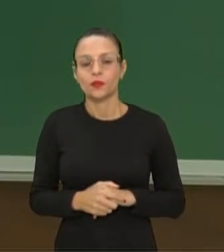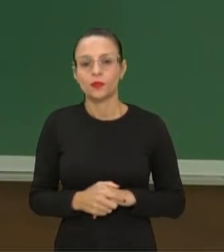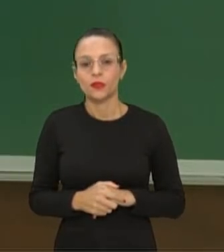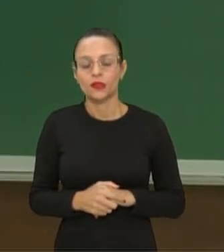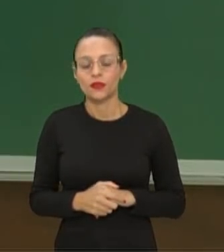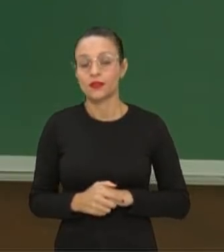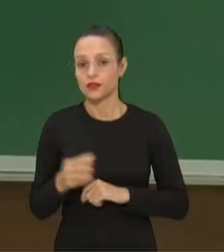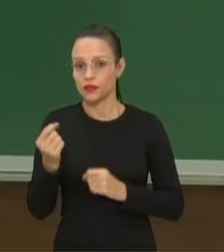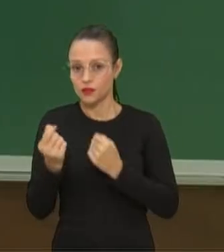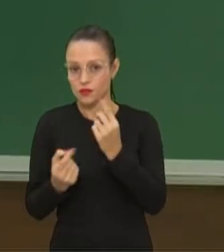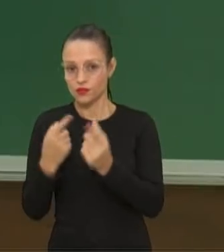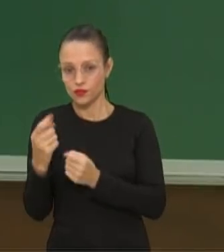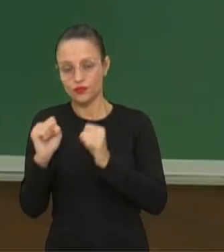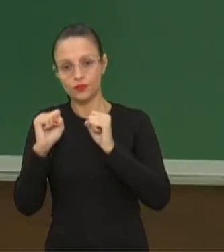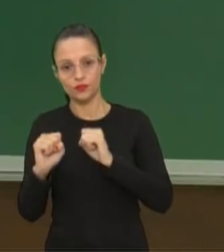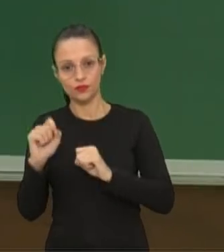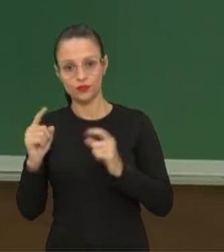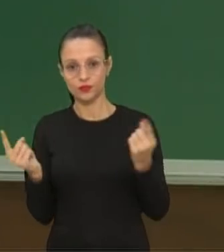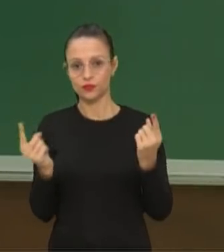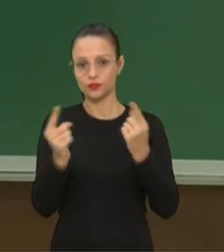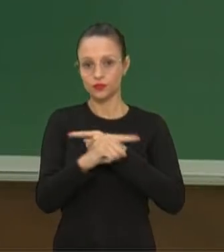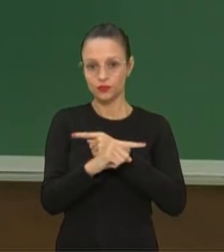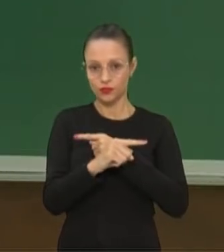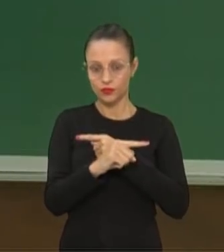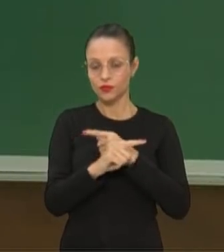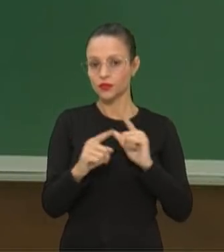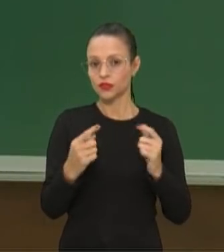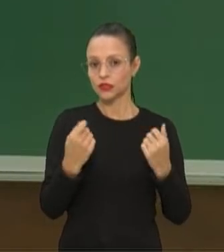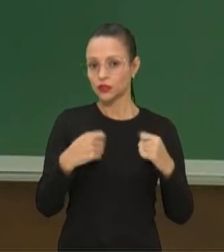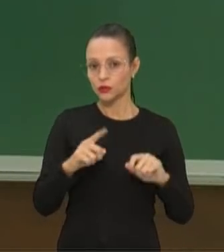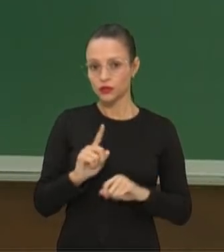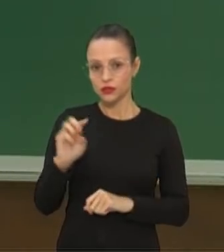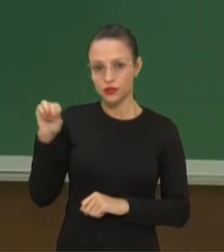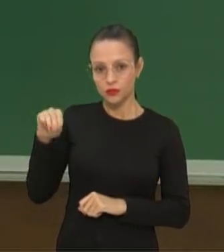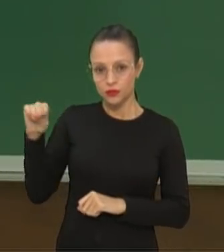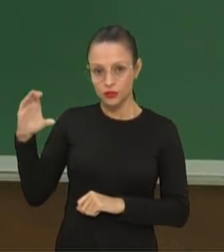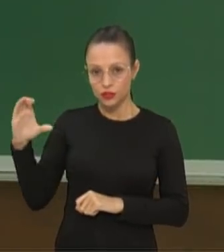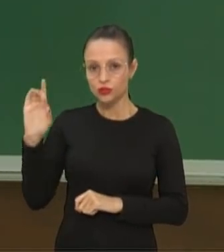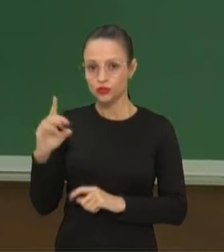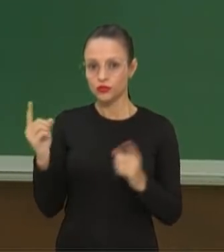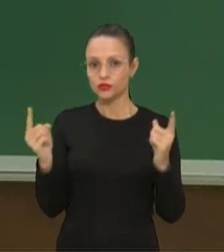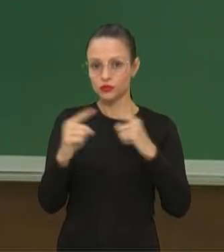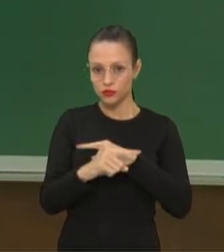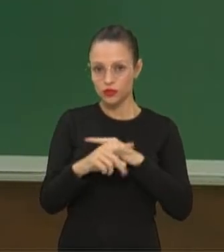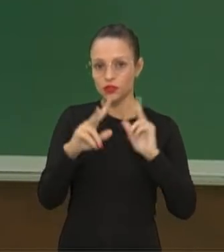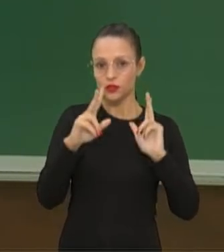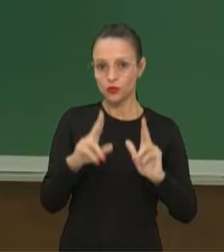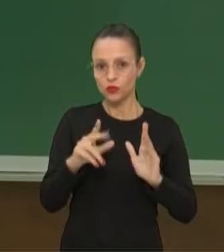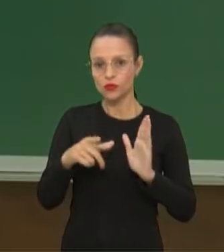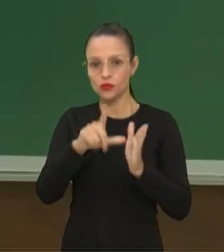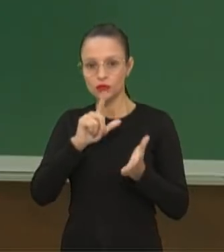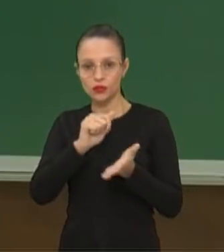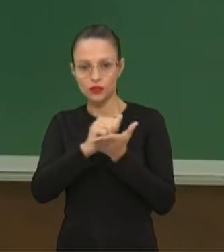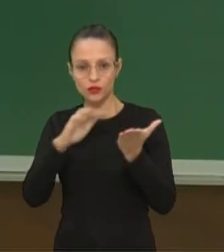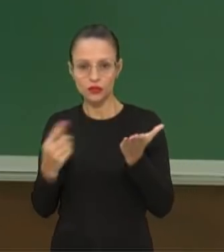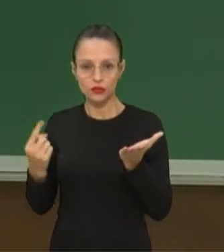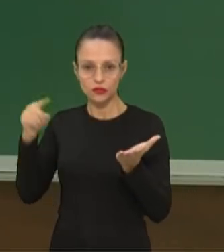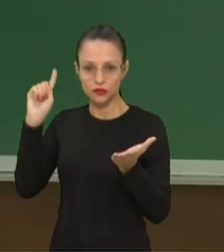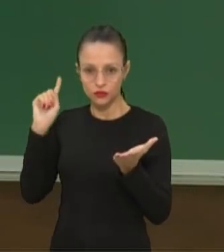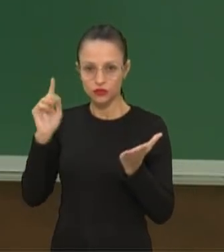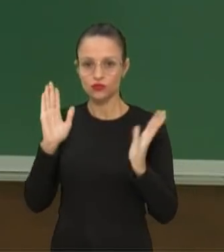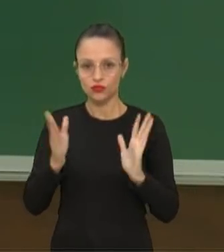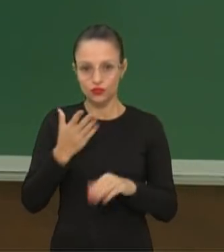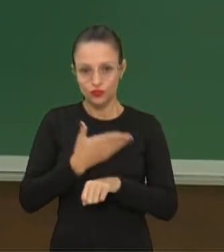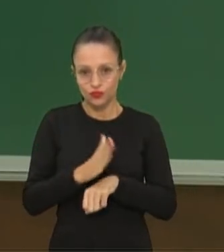Em alguns casos a gente pode usar a operação inversa. Não precisa usar MMC, a gente faz a operação inversa, igual a gente fez nos exercícios anteriores,